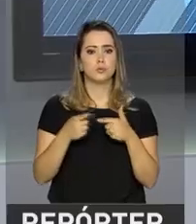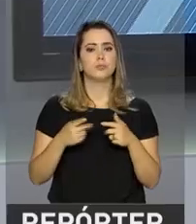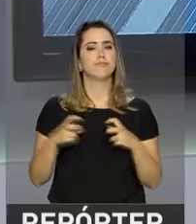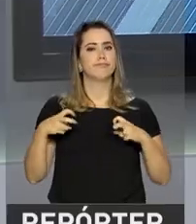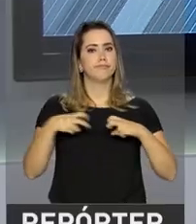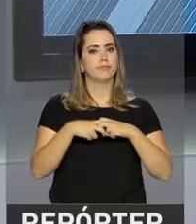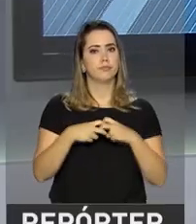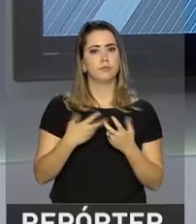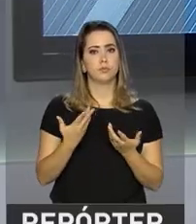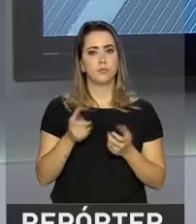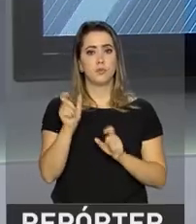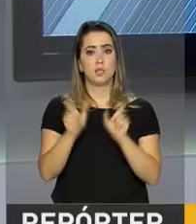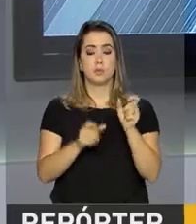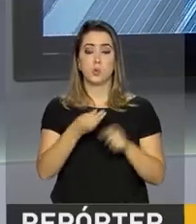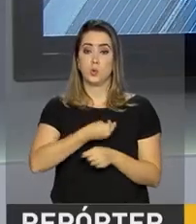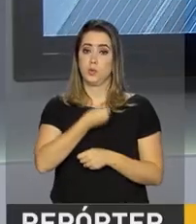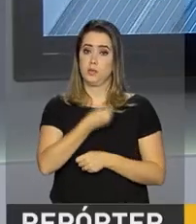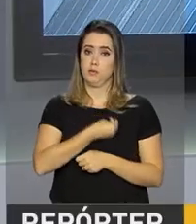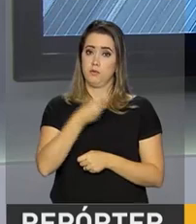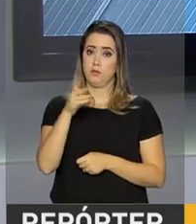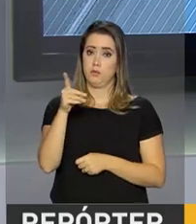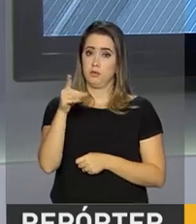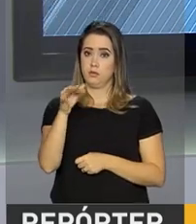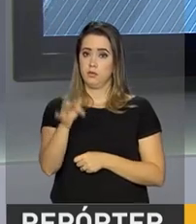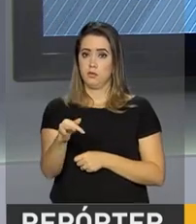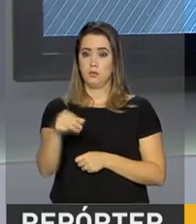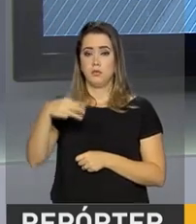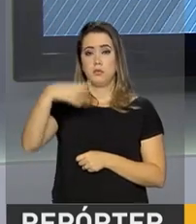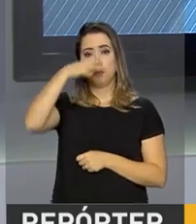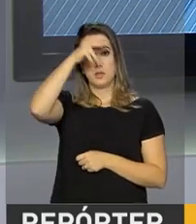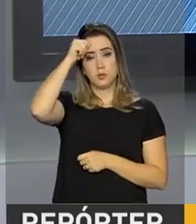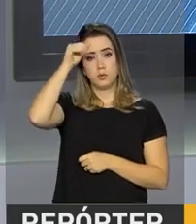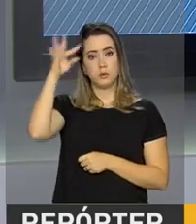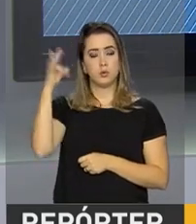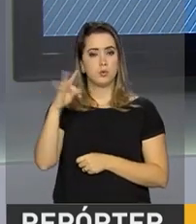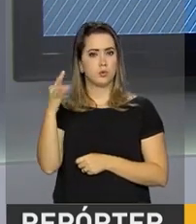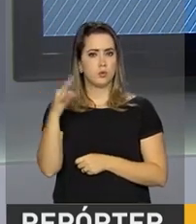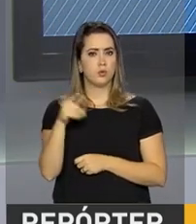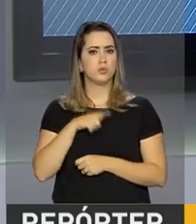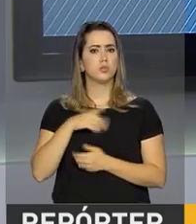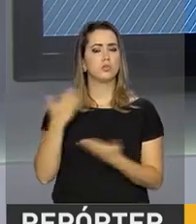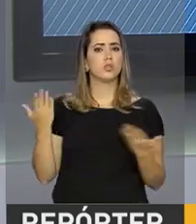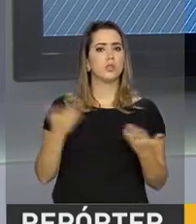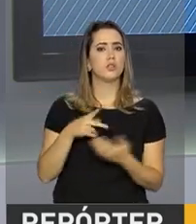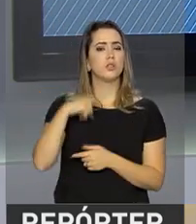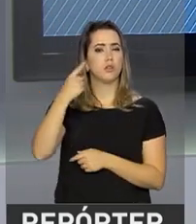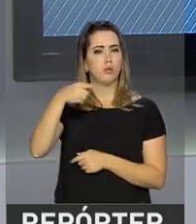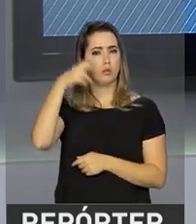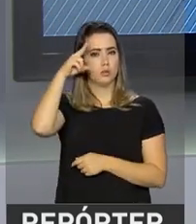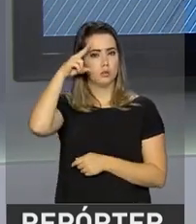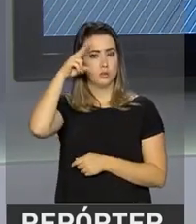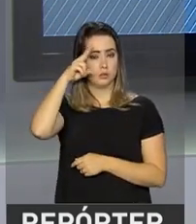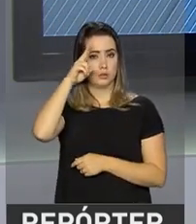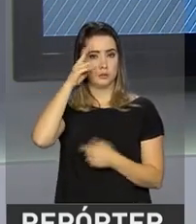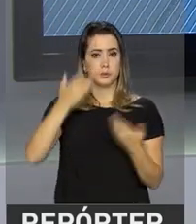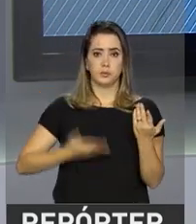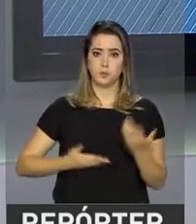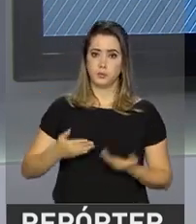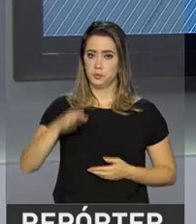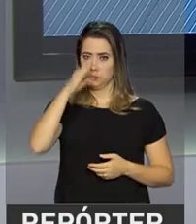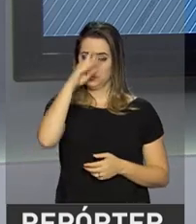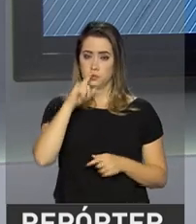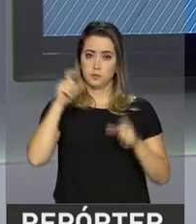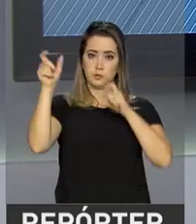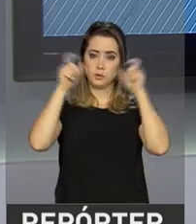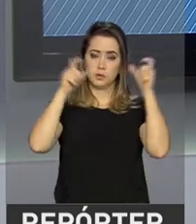os moradores do distrito federal mato grosso tocantins passam a contar a partir de segunda feira com o serviço gratuito